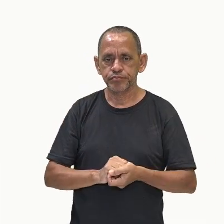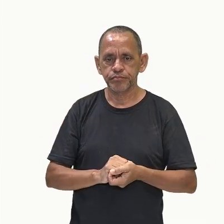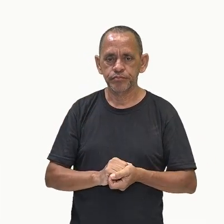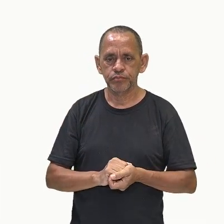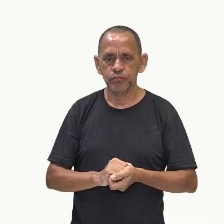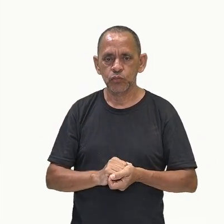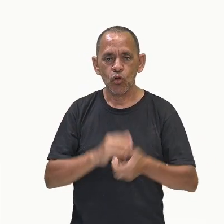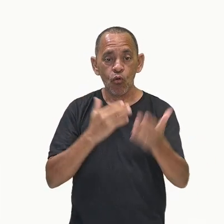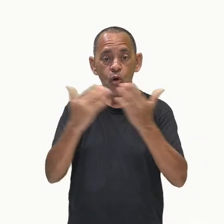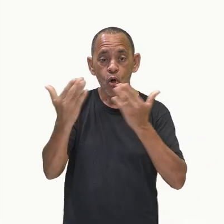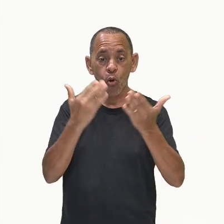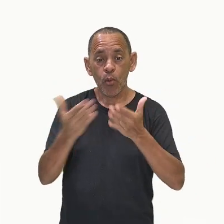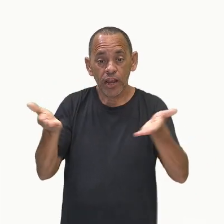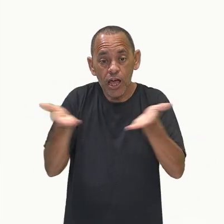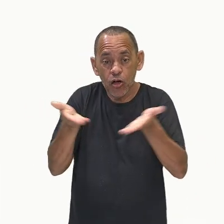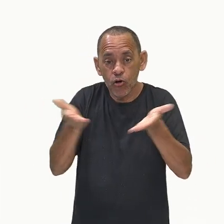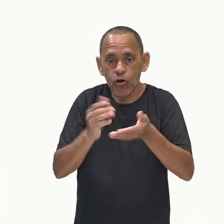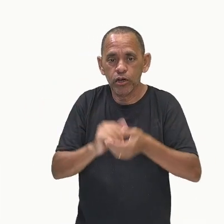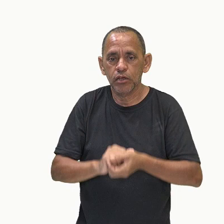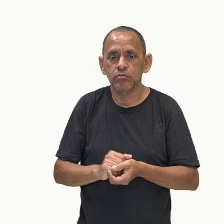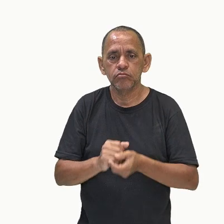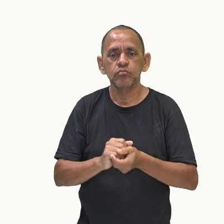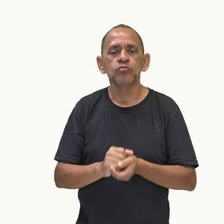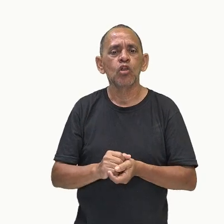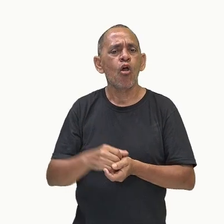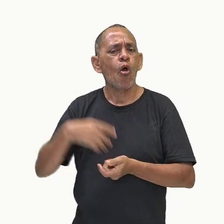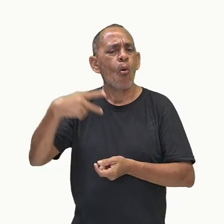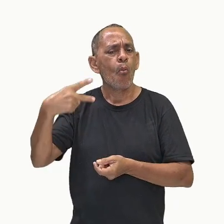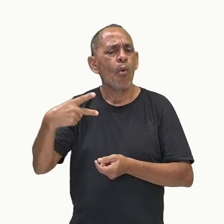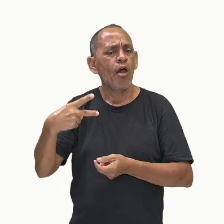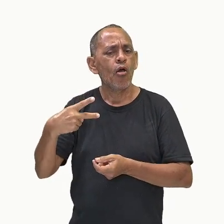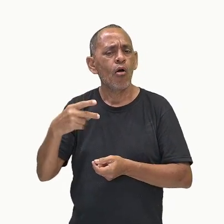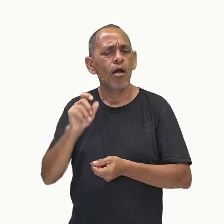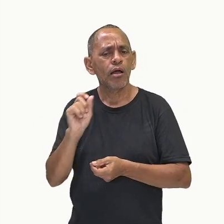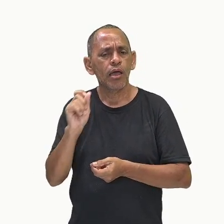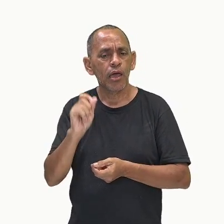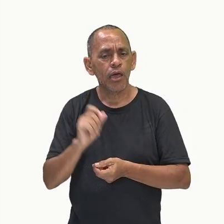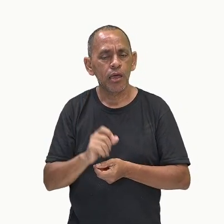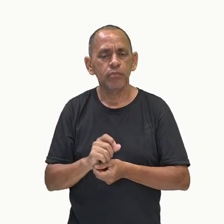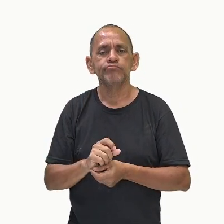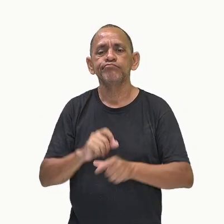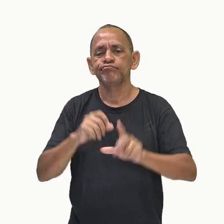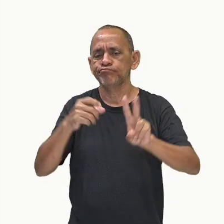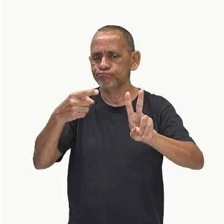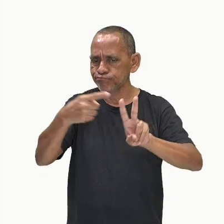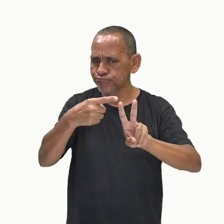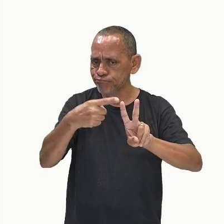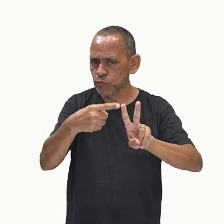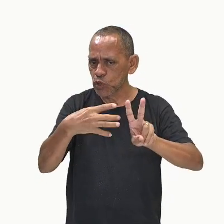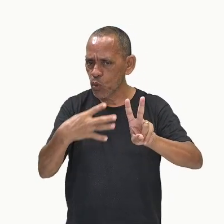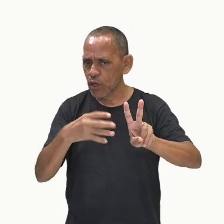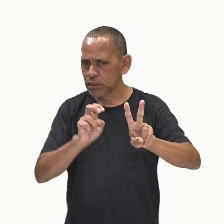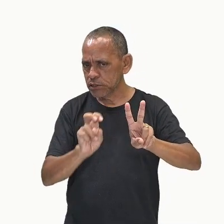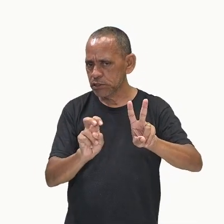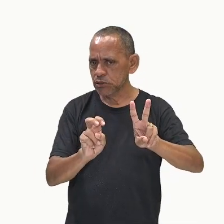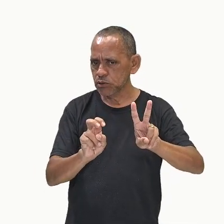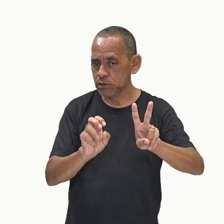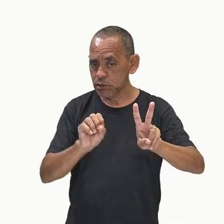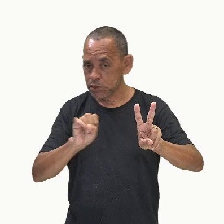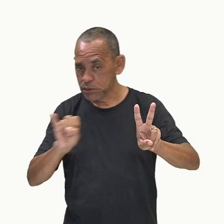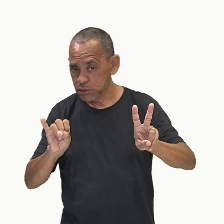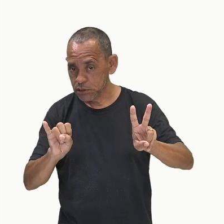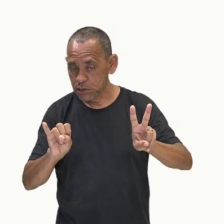comparação. Quem é o maior lado? O maior lado é raiz de 45. Se o maior lado, né,